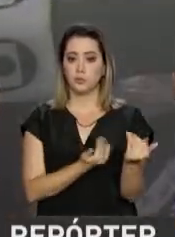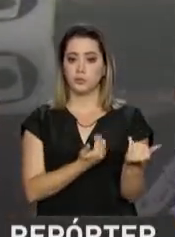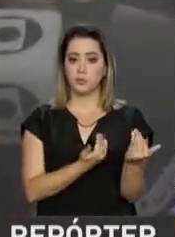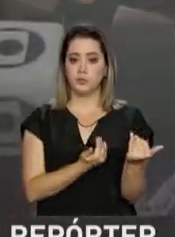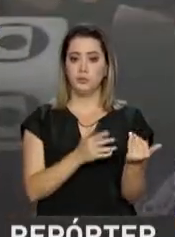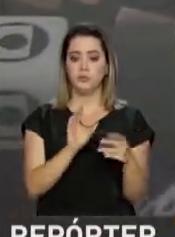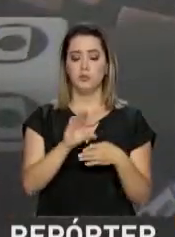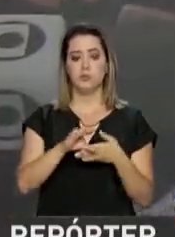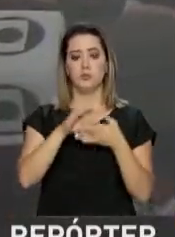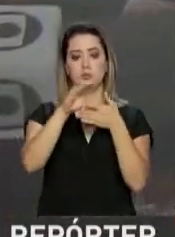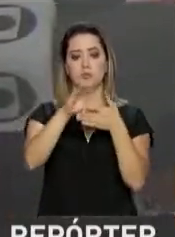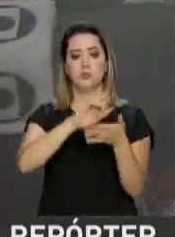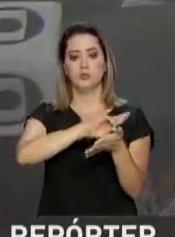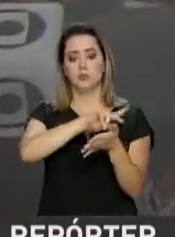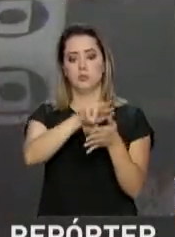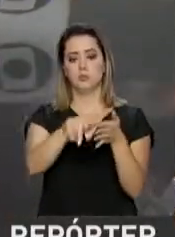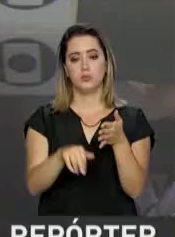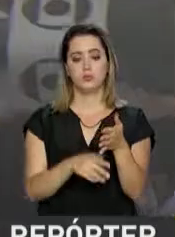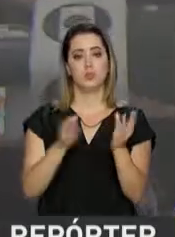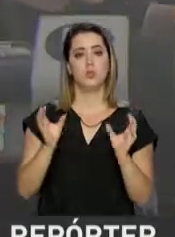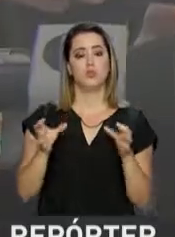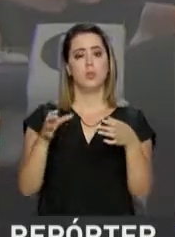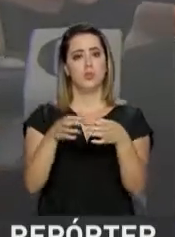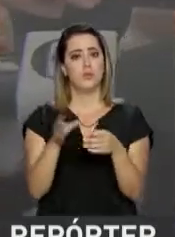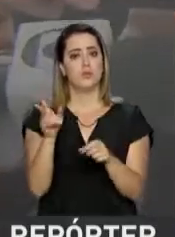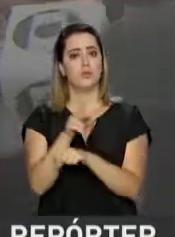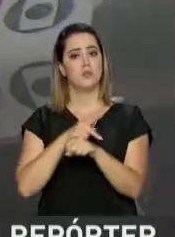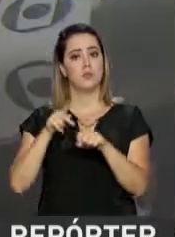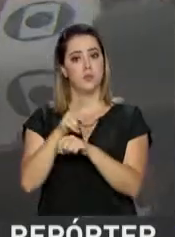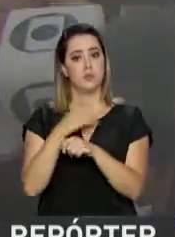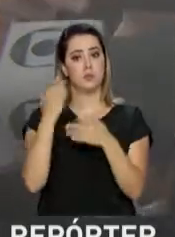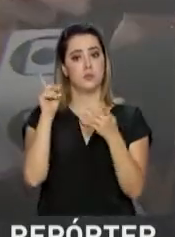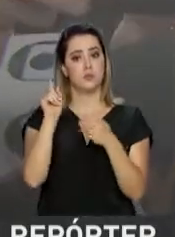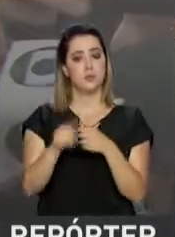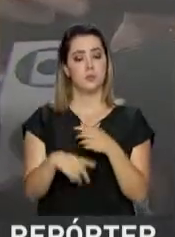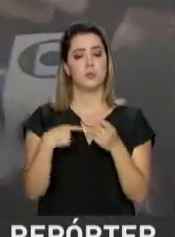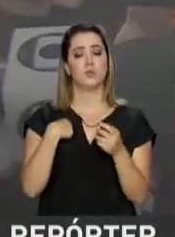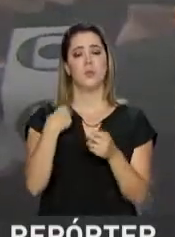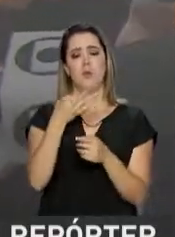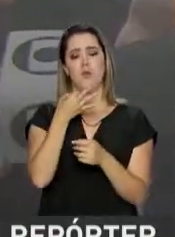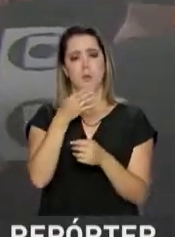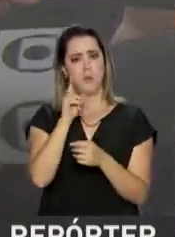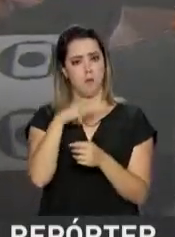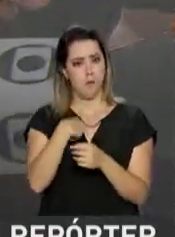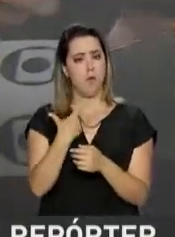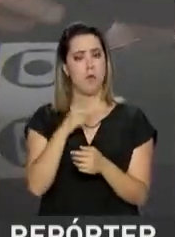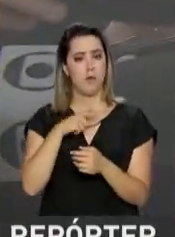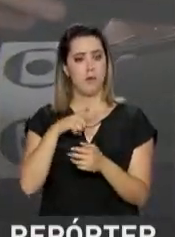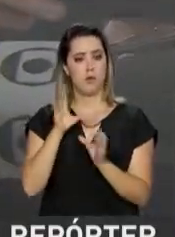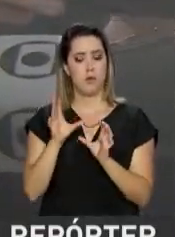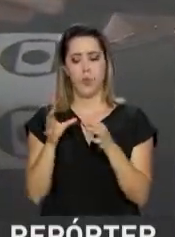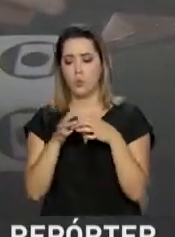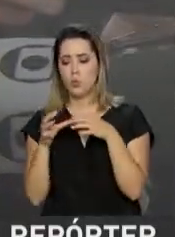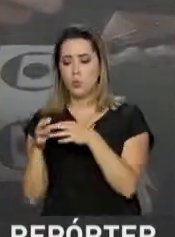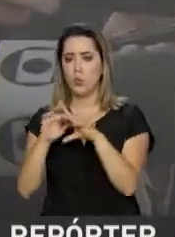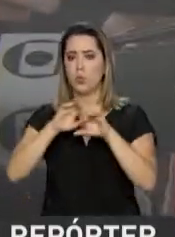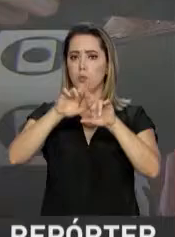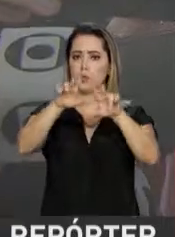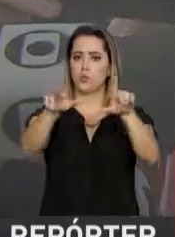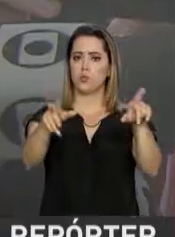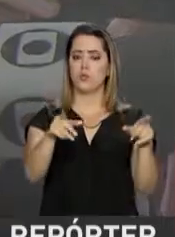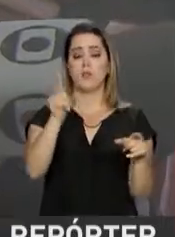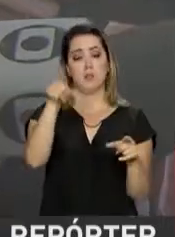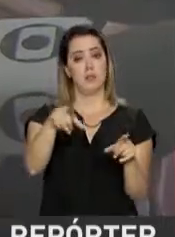forma plural que representa bem a diversidade do país que estão aqui representados todos os segmentos todos os dons